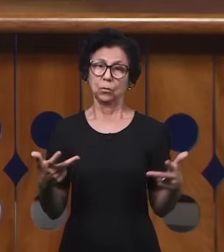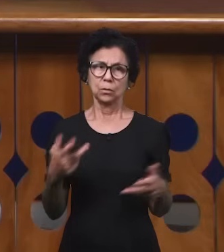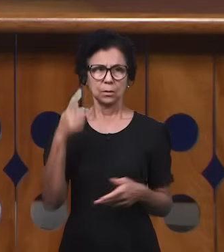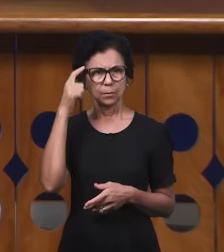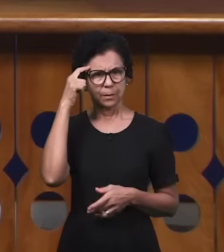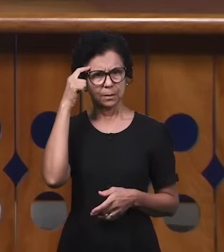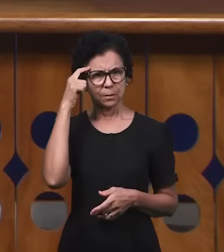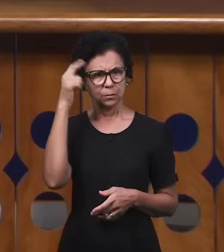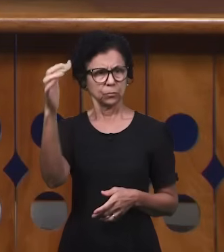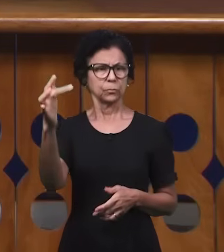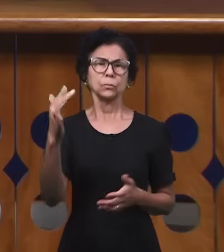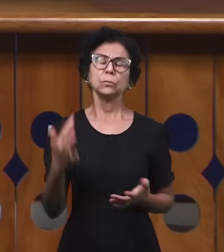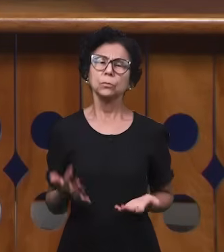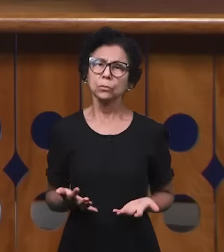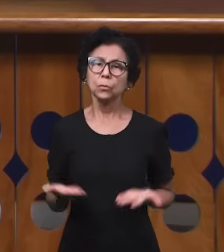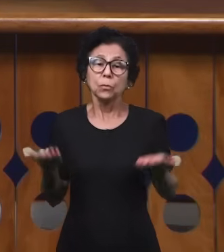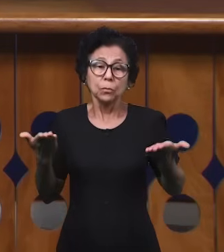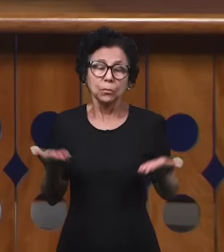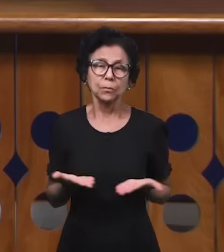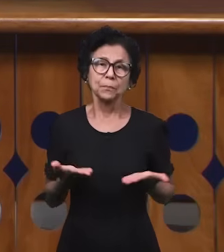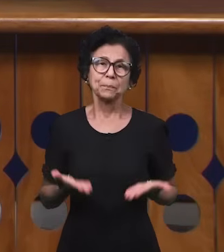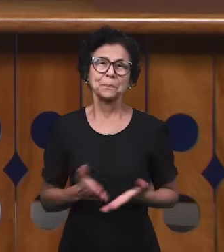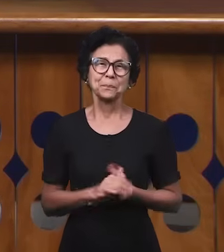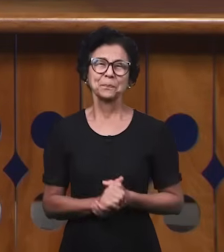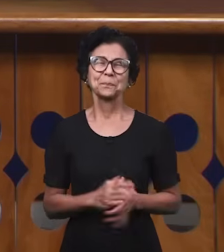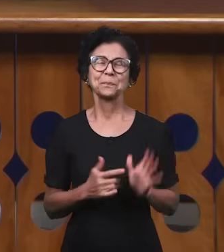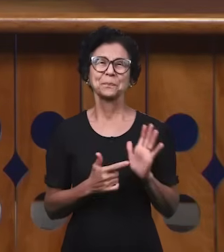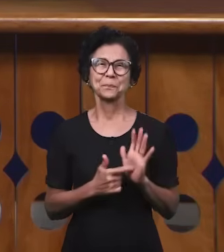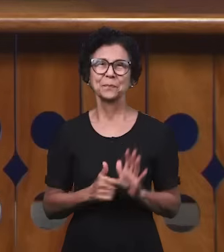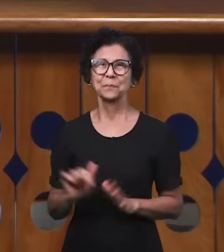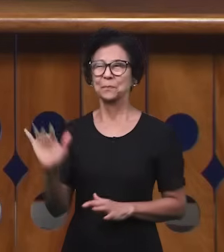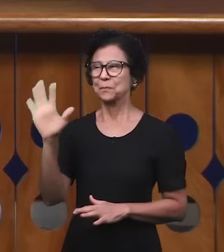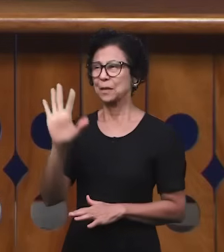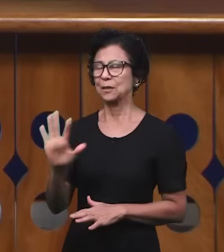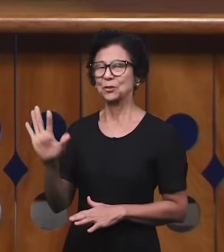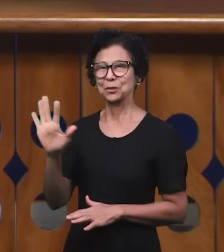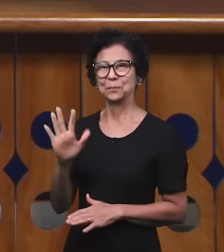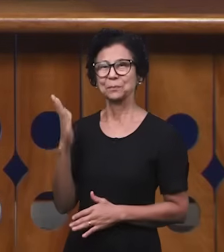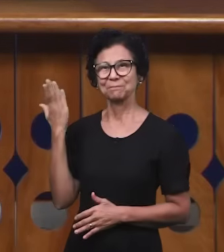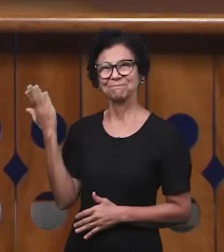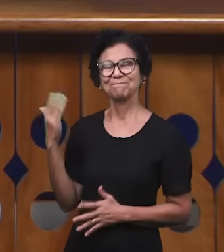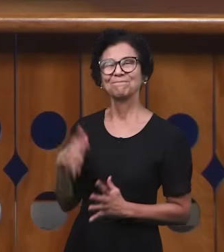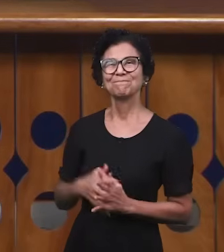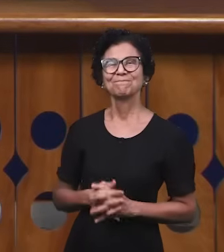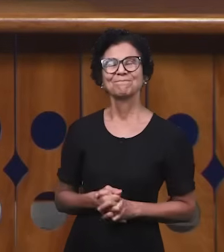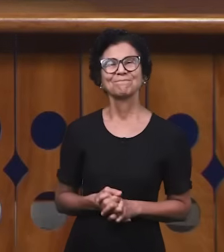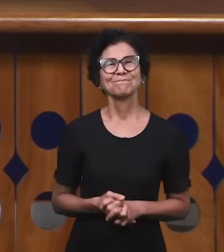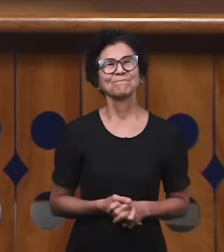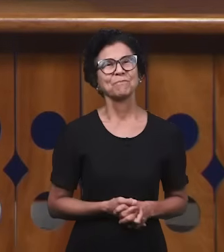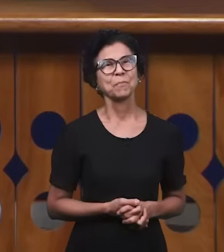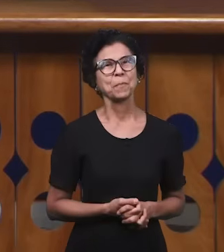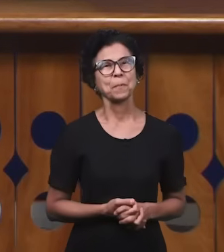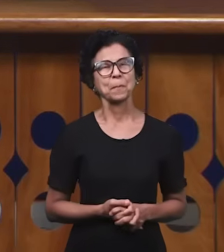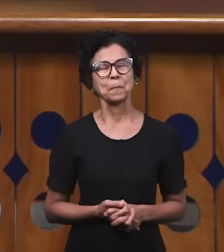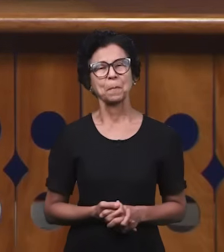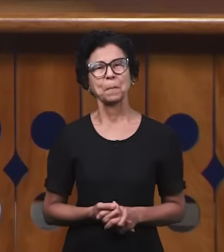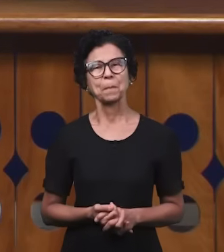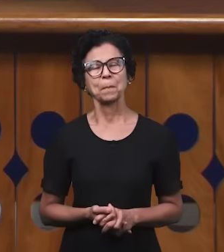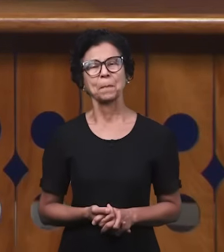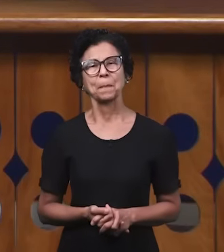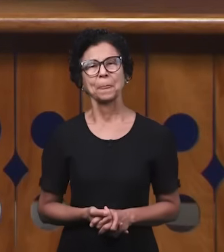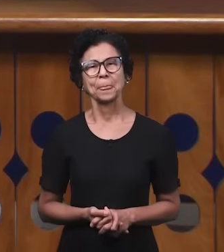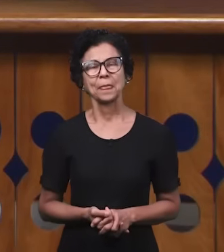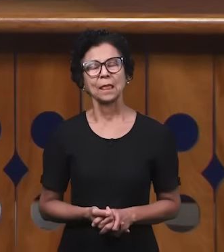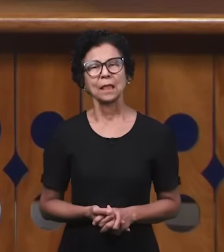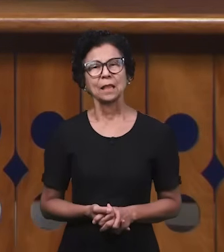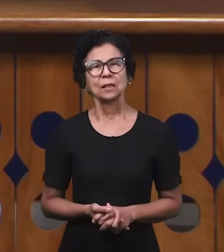para amanhã. E aí eu tenho um quadro que eu queria mostrar para você, que nós vamos poder ver aqui. Esse quadro fala um pouco sobre isso,